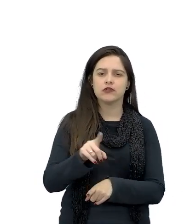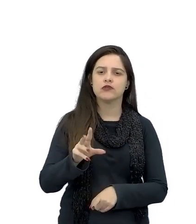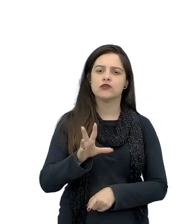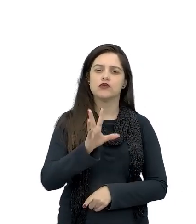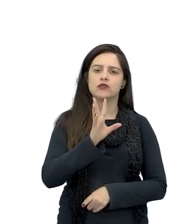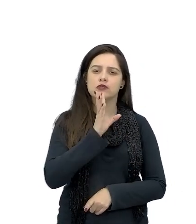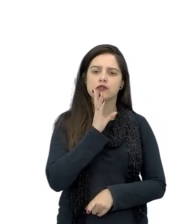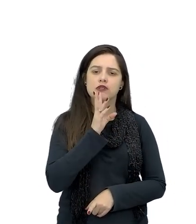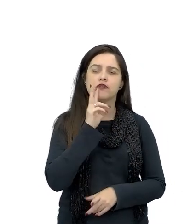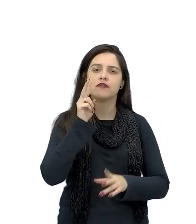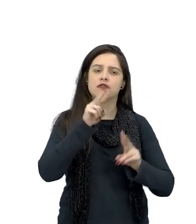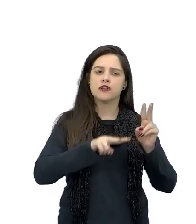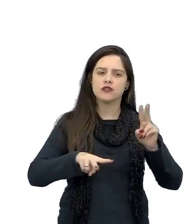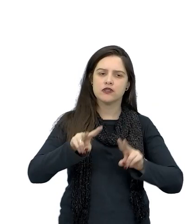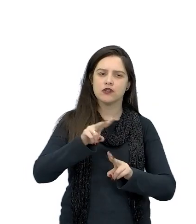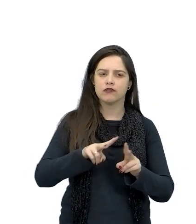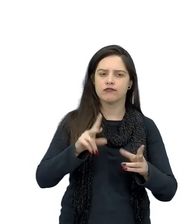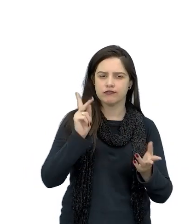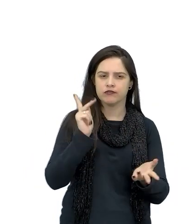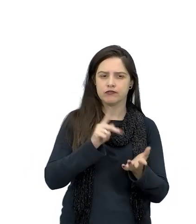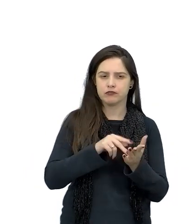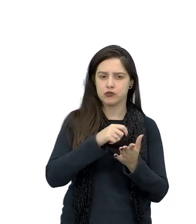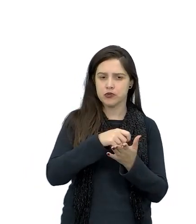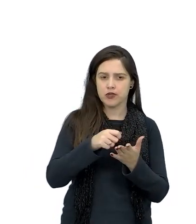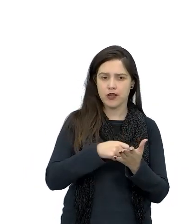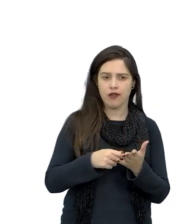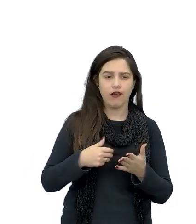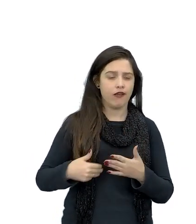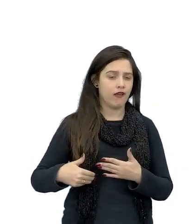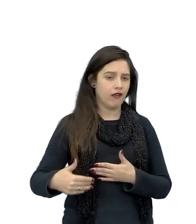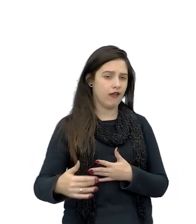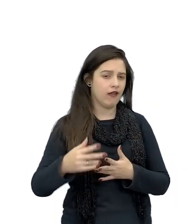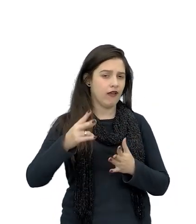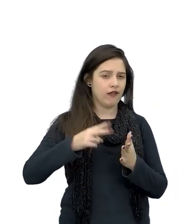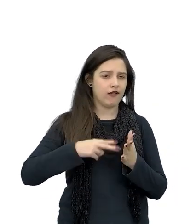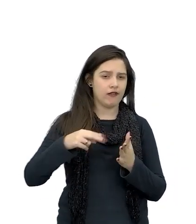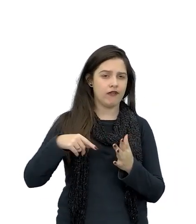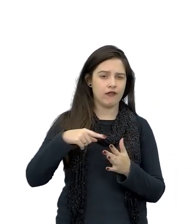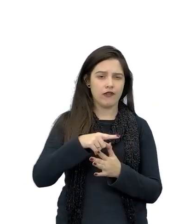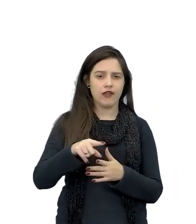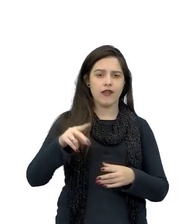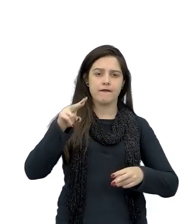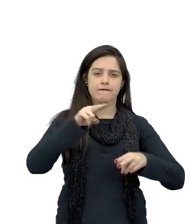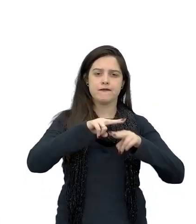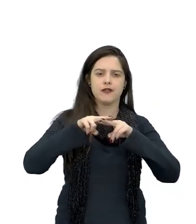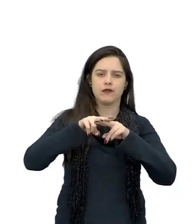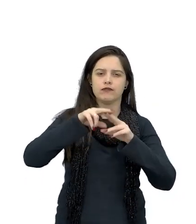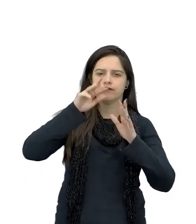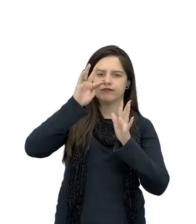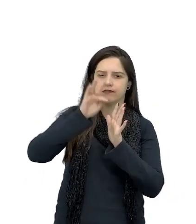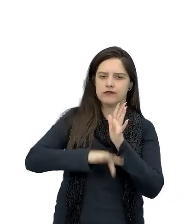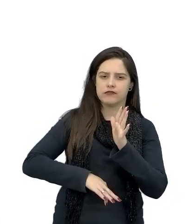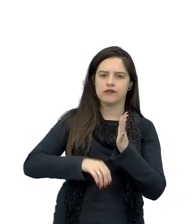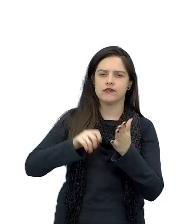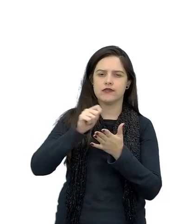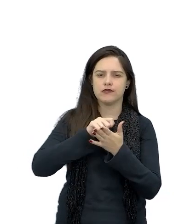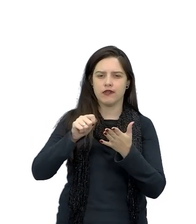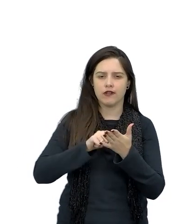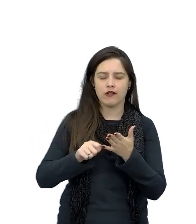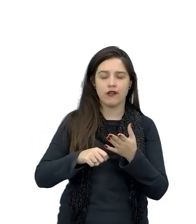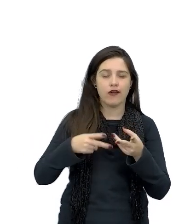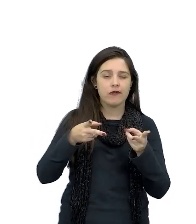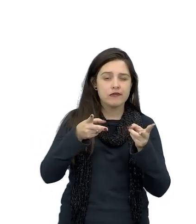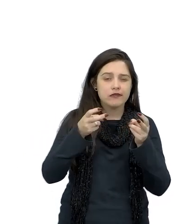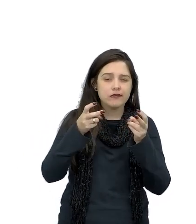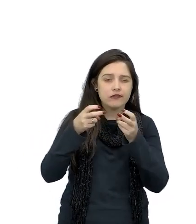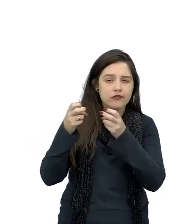conhecerem a versão original por escrito. A partir da leitura, vocês irão revisar os textos que